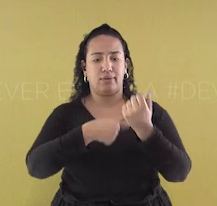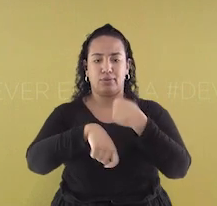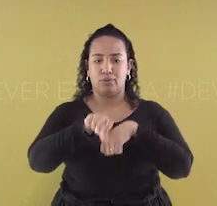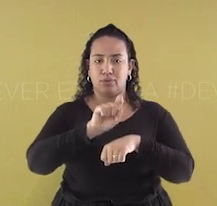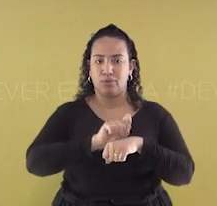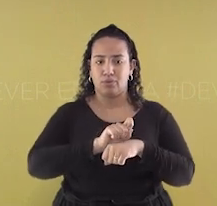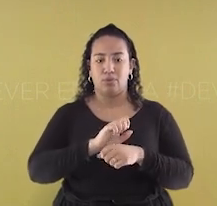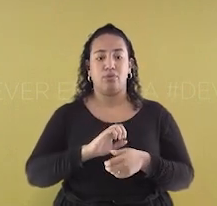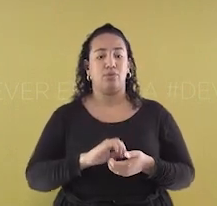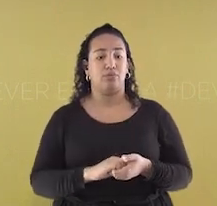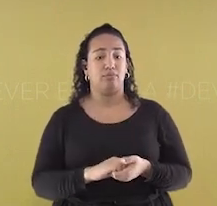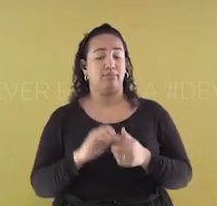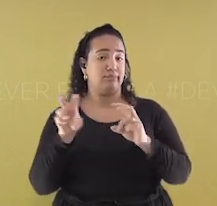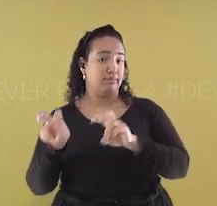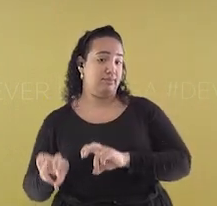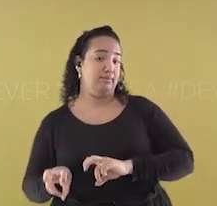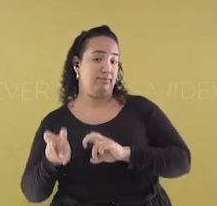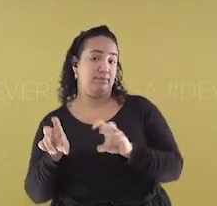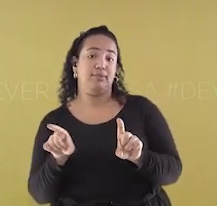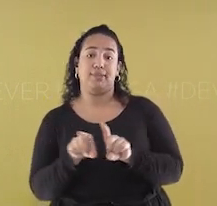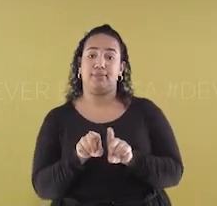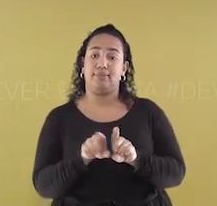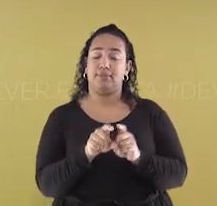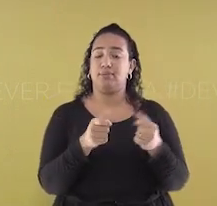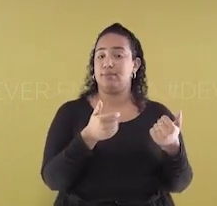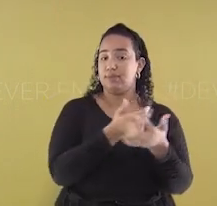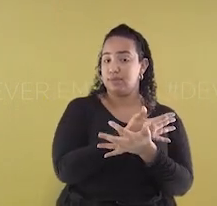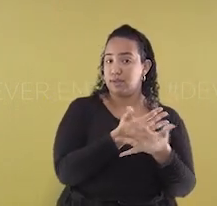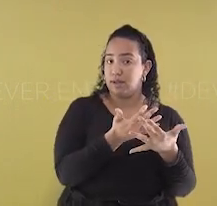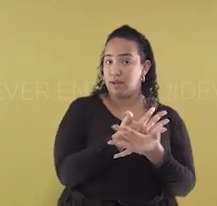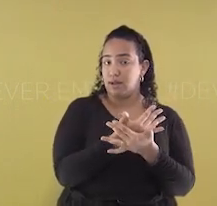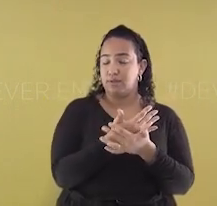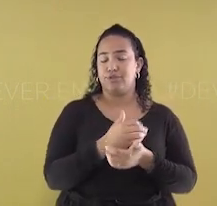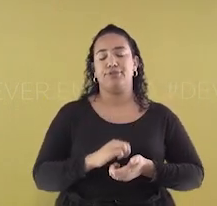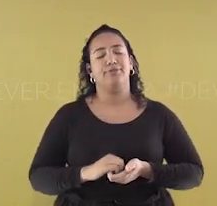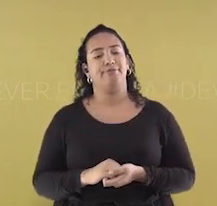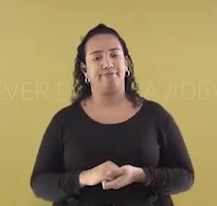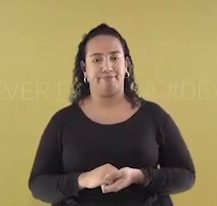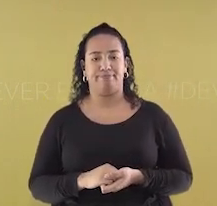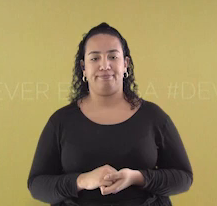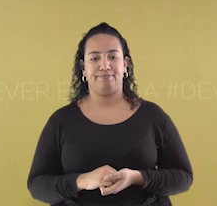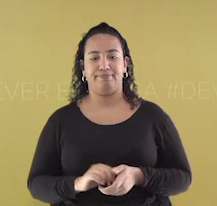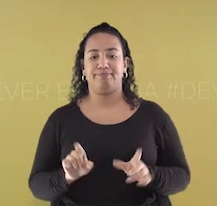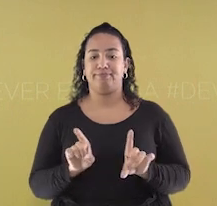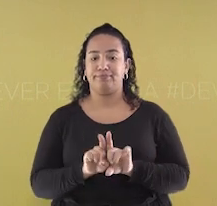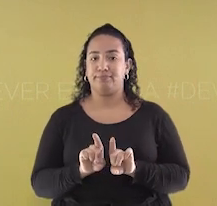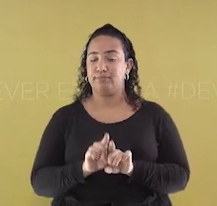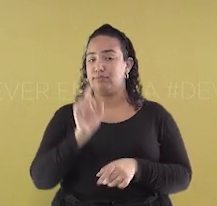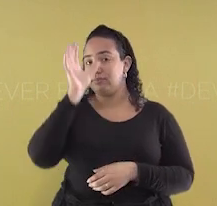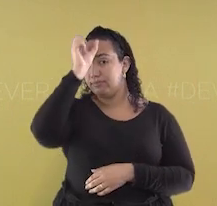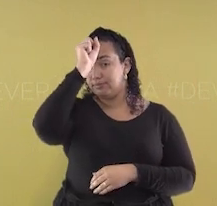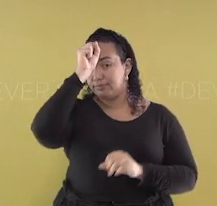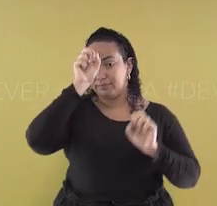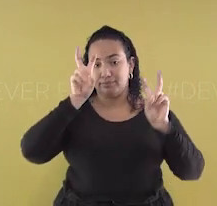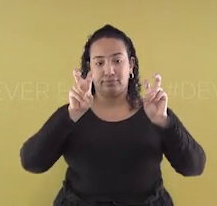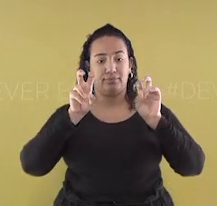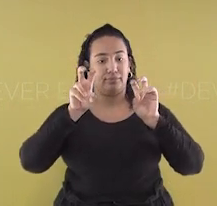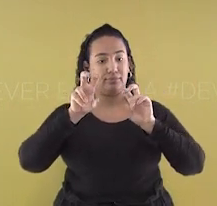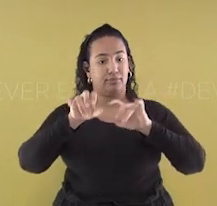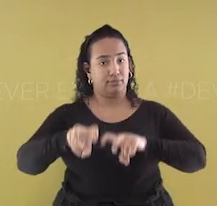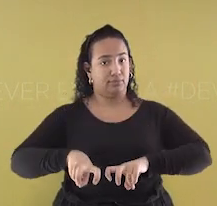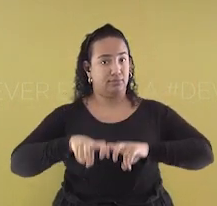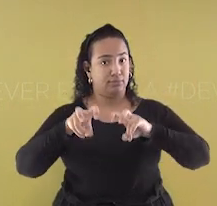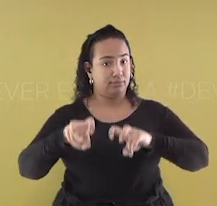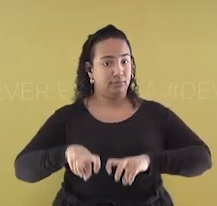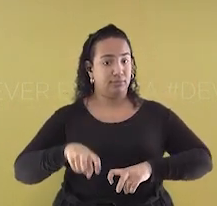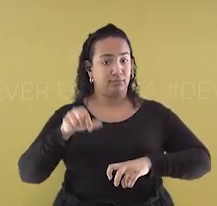atividades econômicas, tanto rurais quanto urbanas, que são desenvolvidas nos espaços. Aprendemos mais